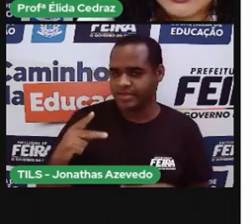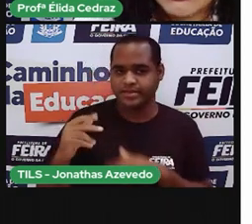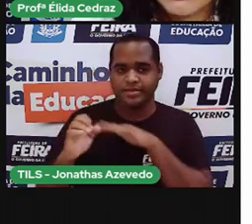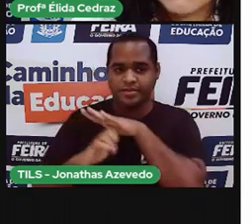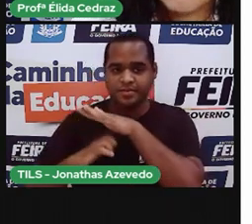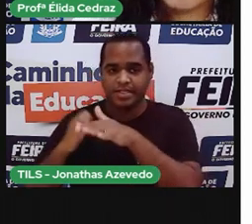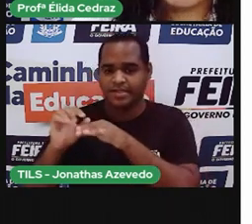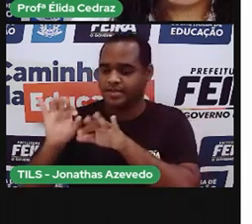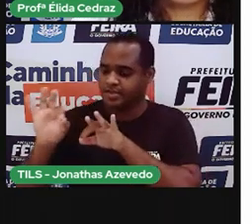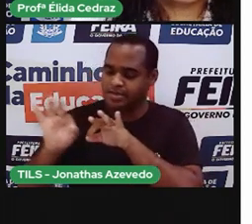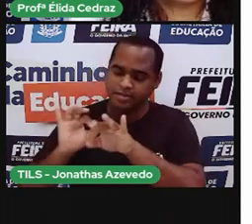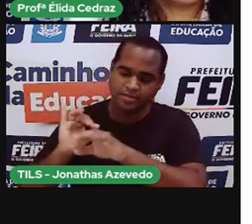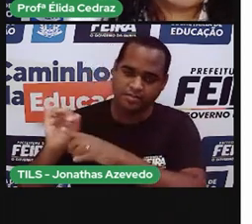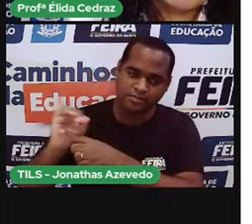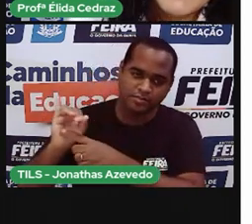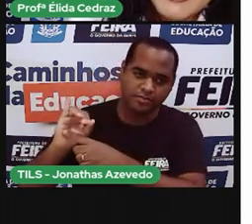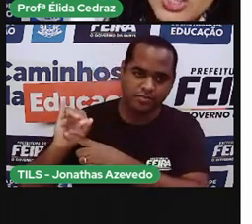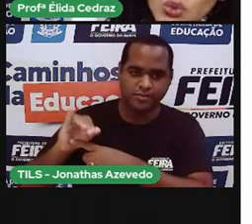industrializado,